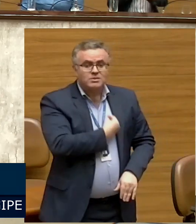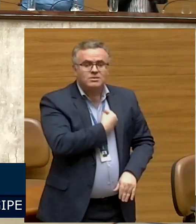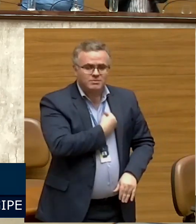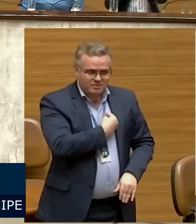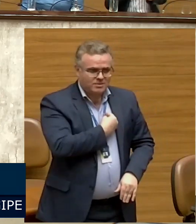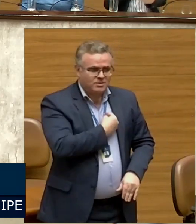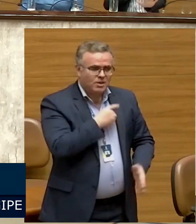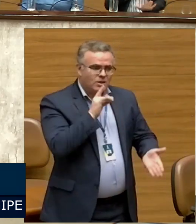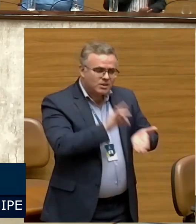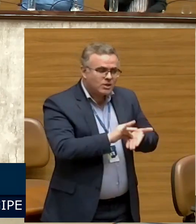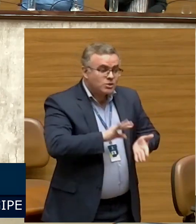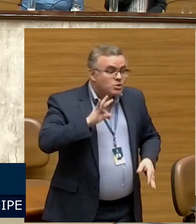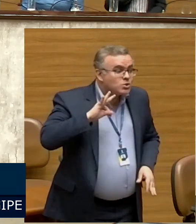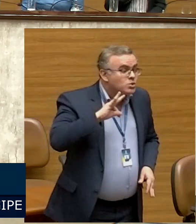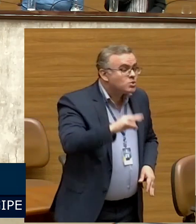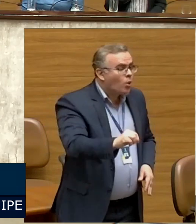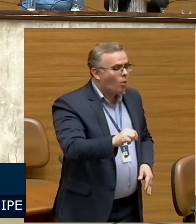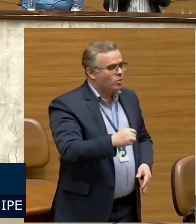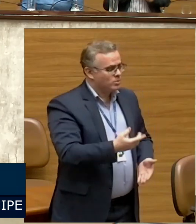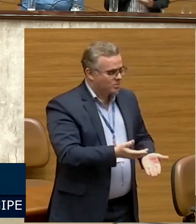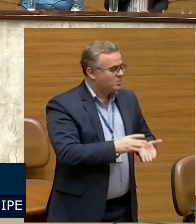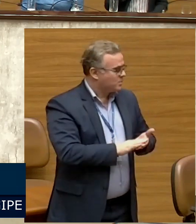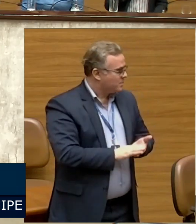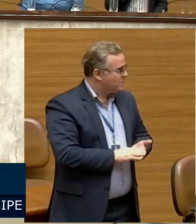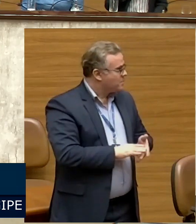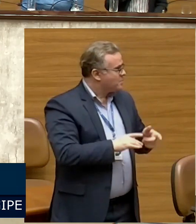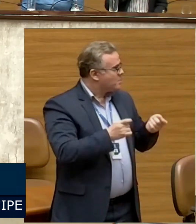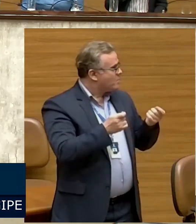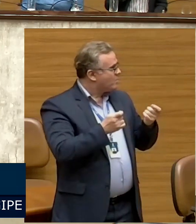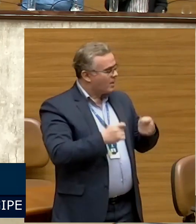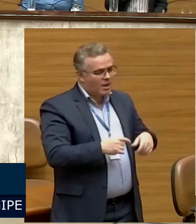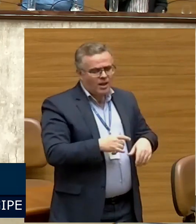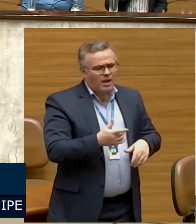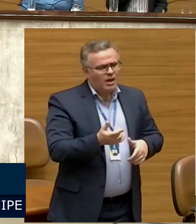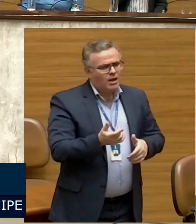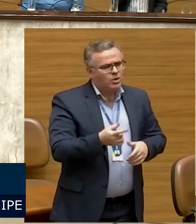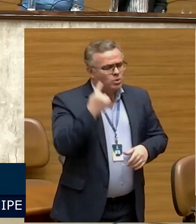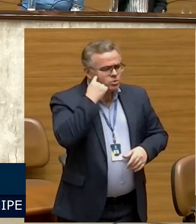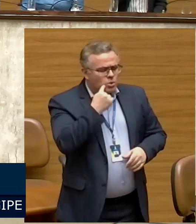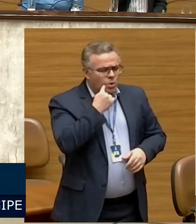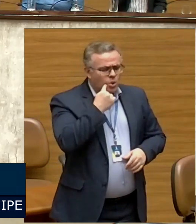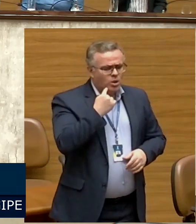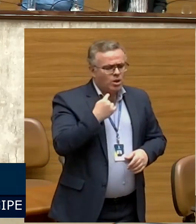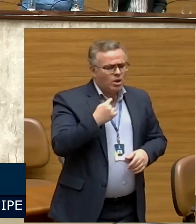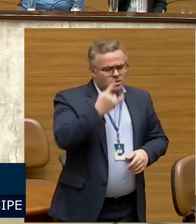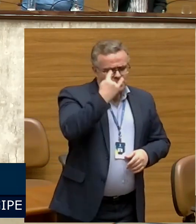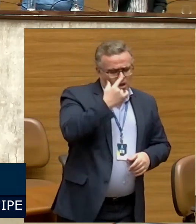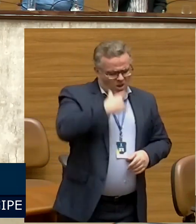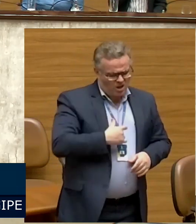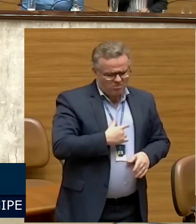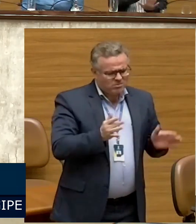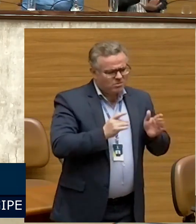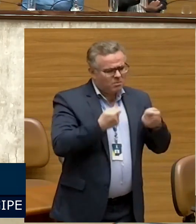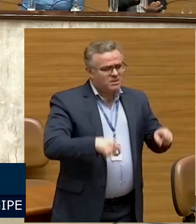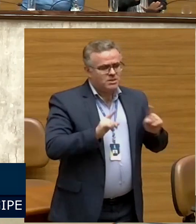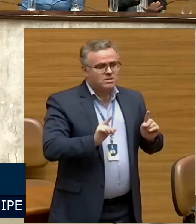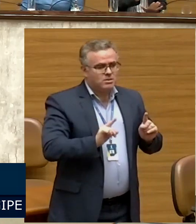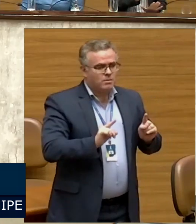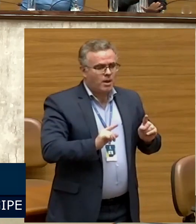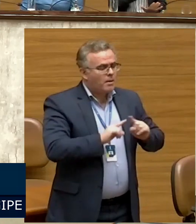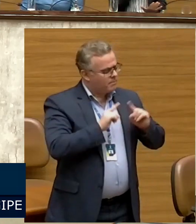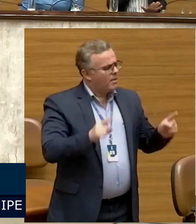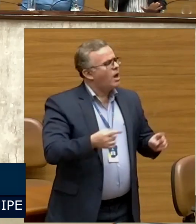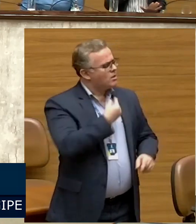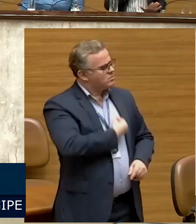realidade de todos, como foi dito. Não precisa, por Lavínia, né, ser surda, pessoa com deficiência, LGBT,